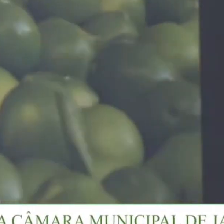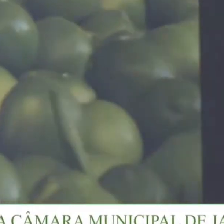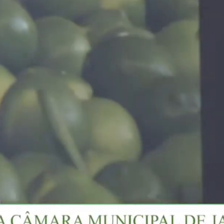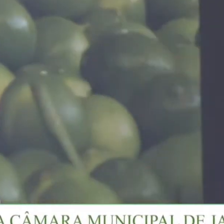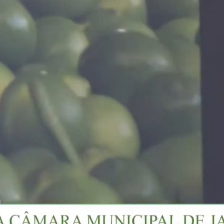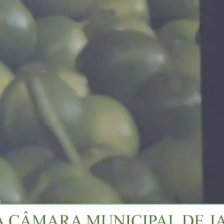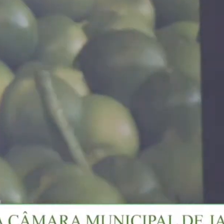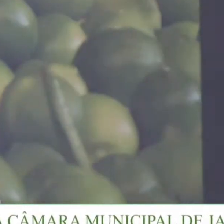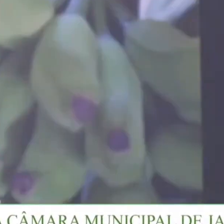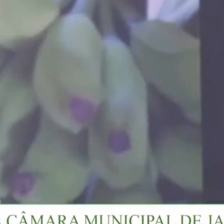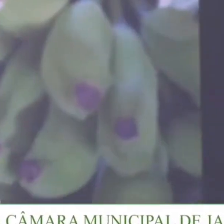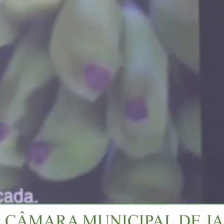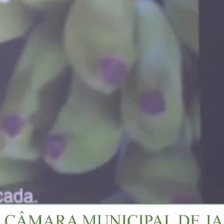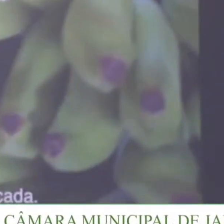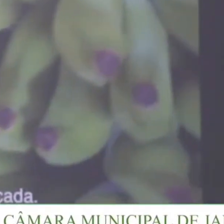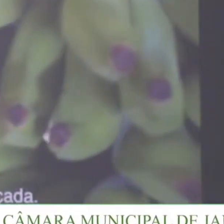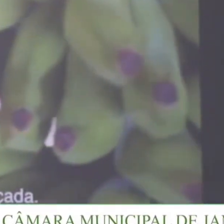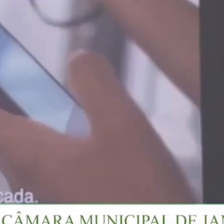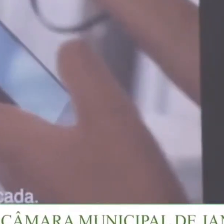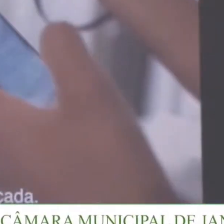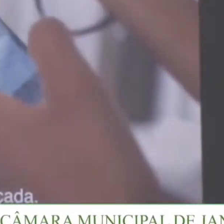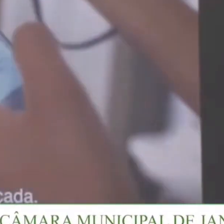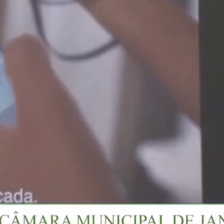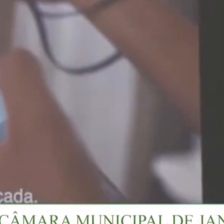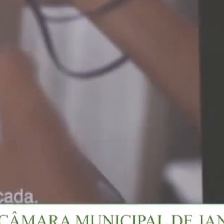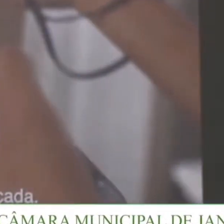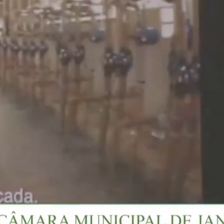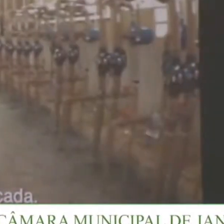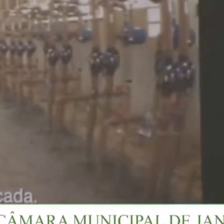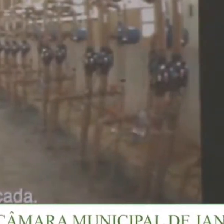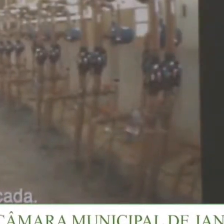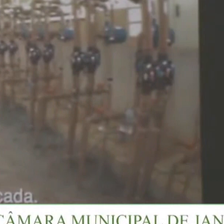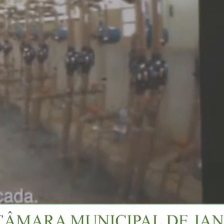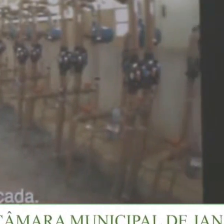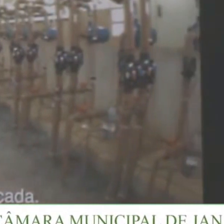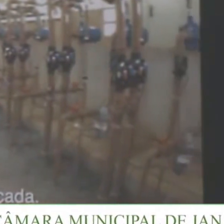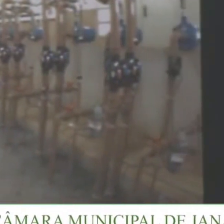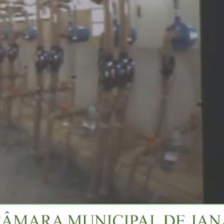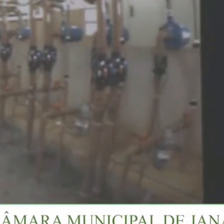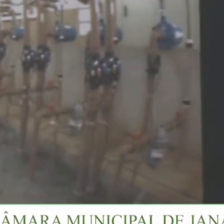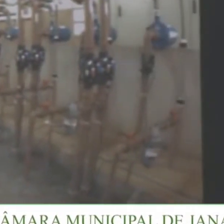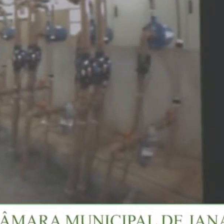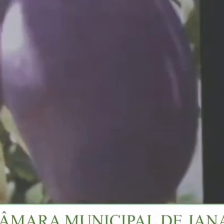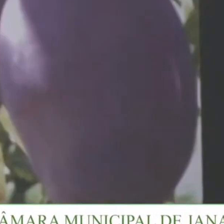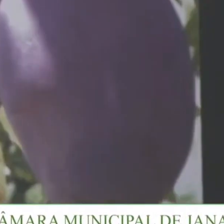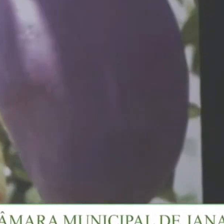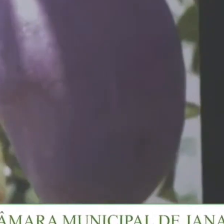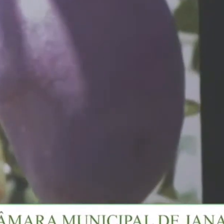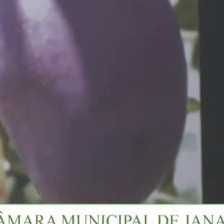seus projetos pioneiros, inovadores e de tecnologia avançada.